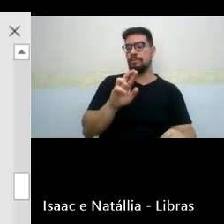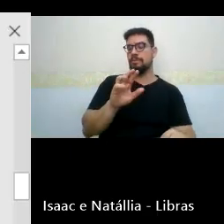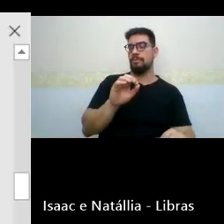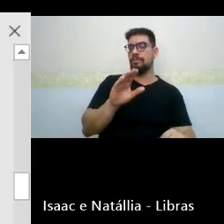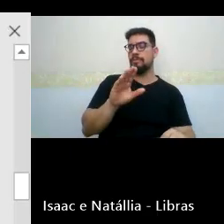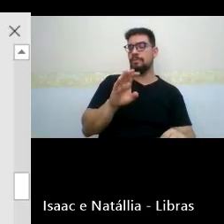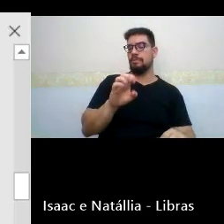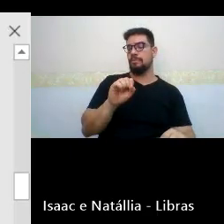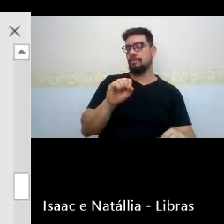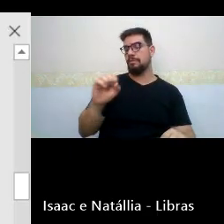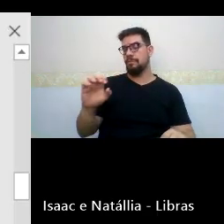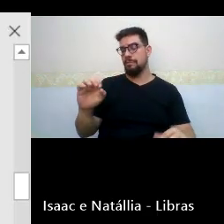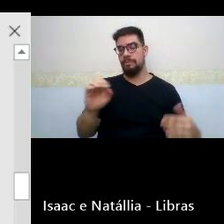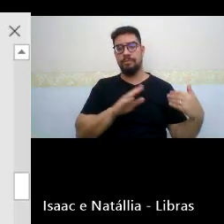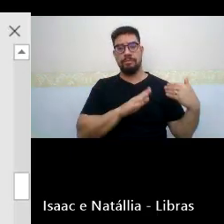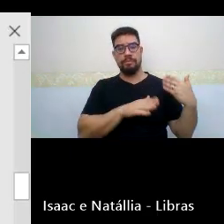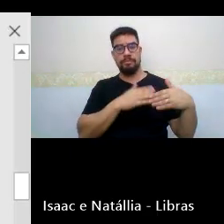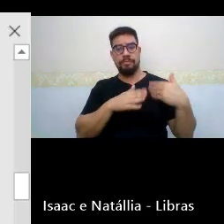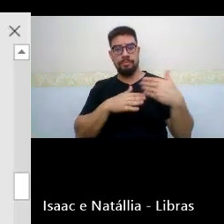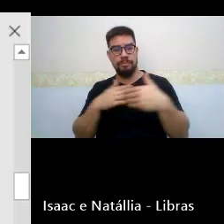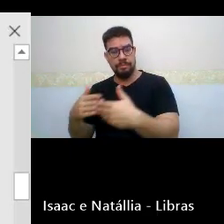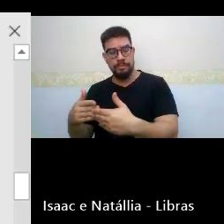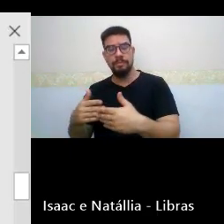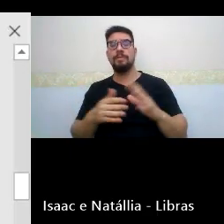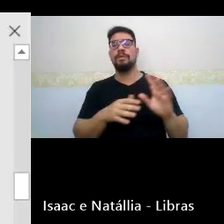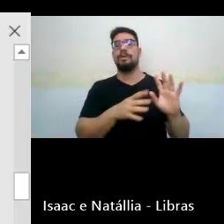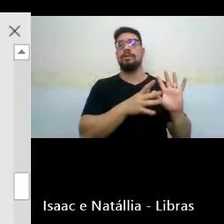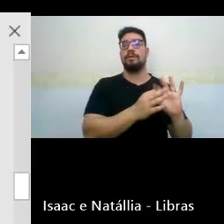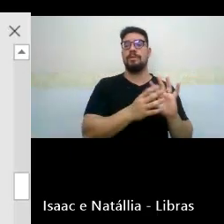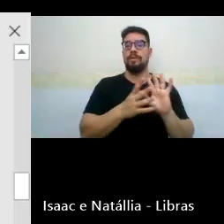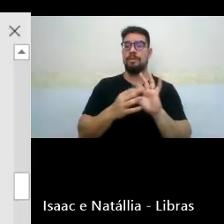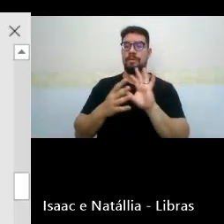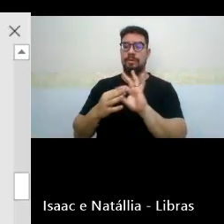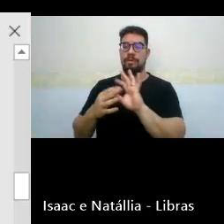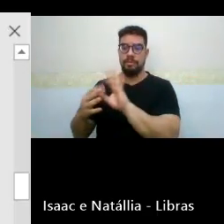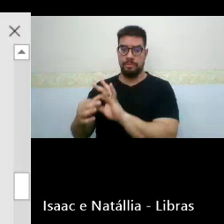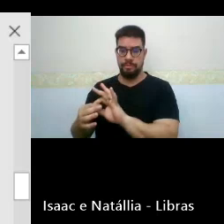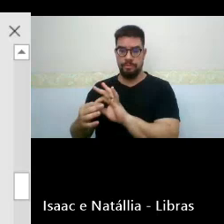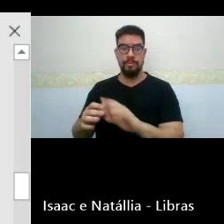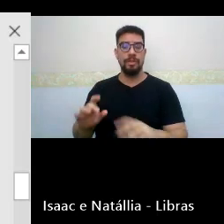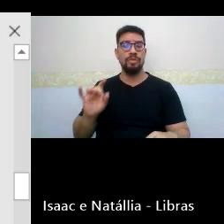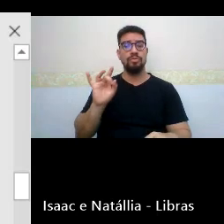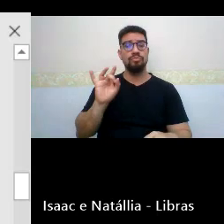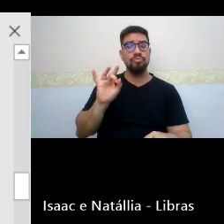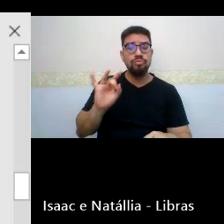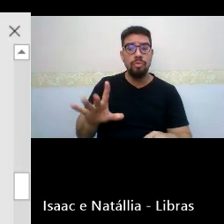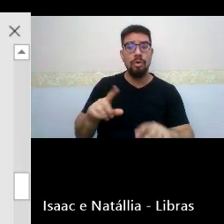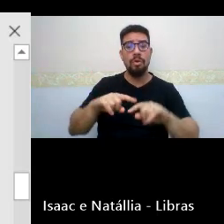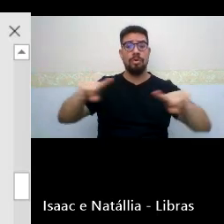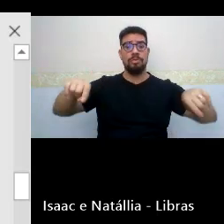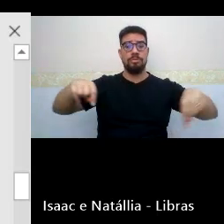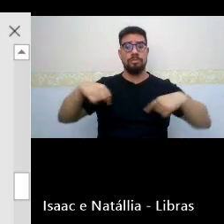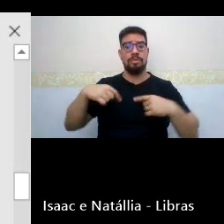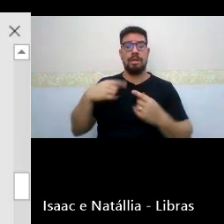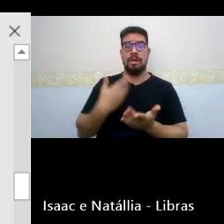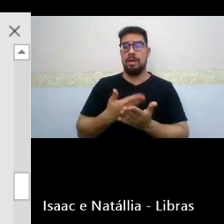situações contextualizadas, eu não estou falando somente de sala de aula. Eu estou falando desse ser humano,